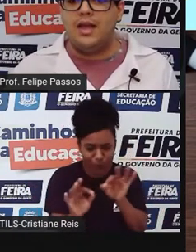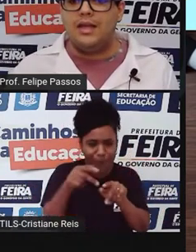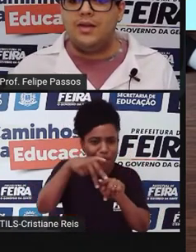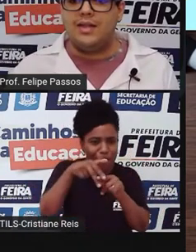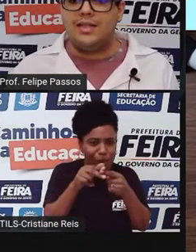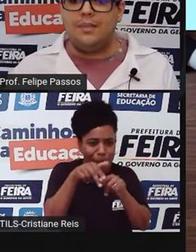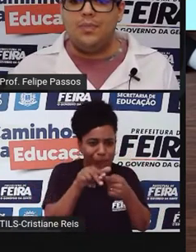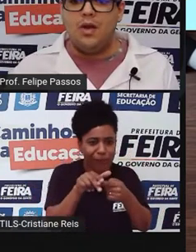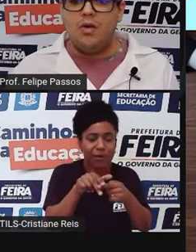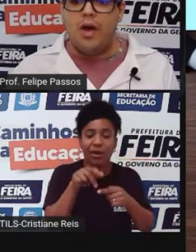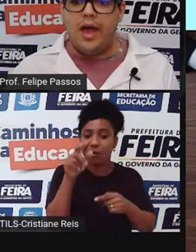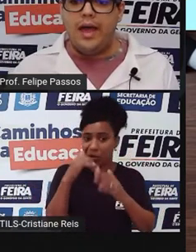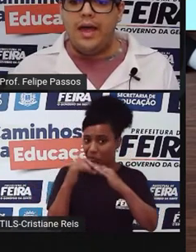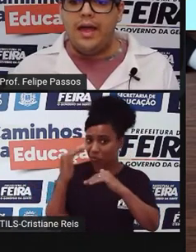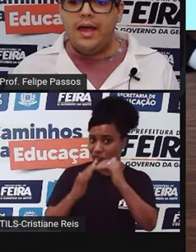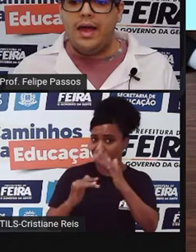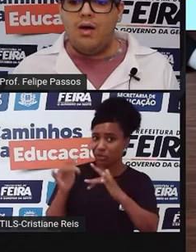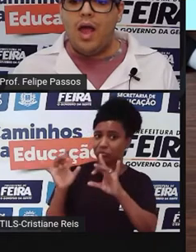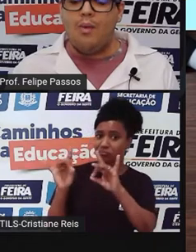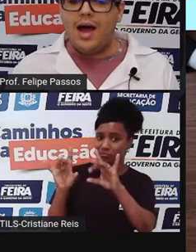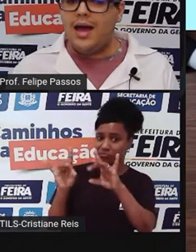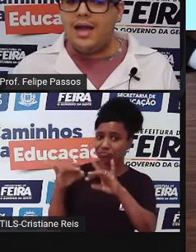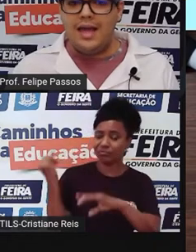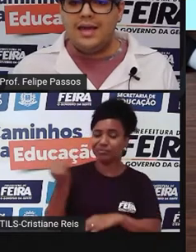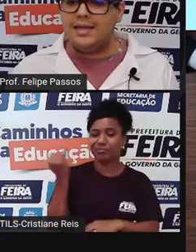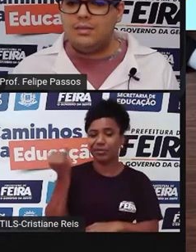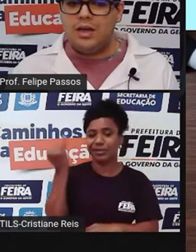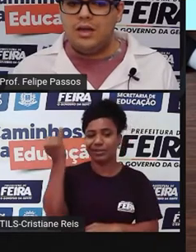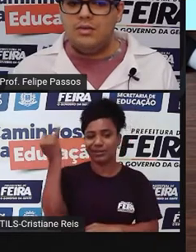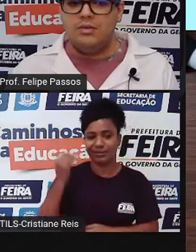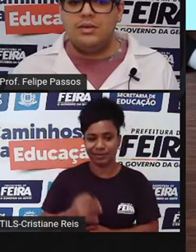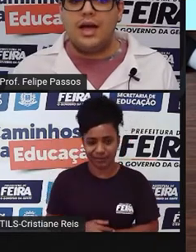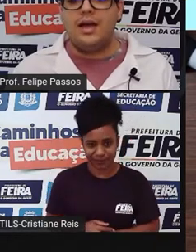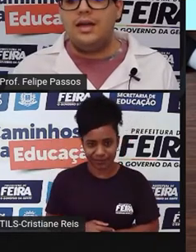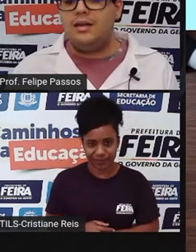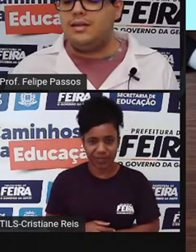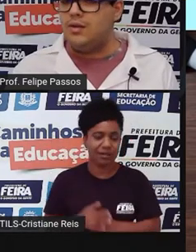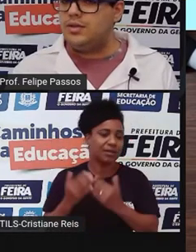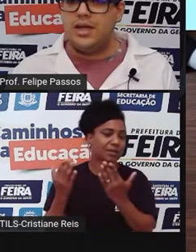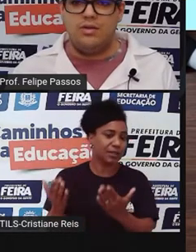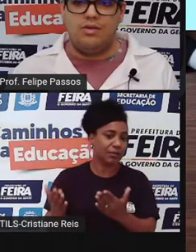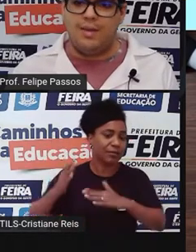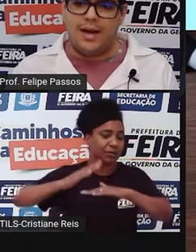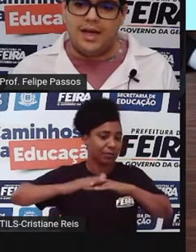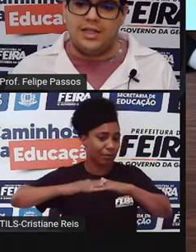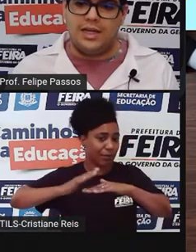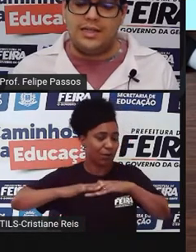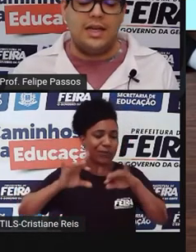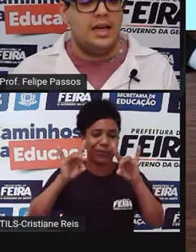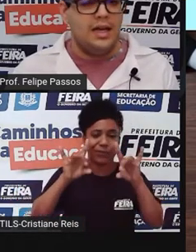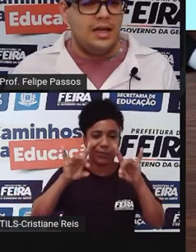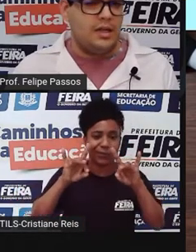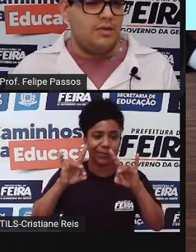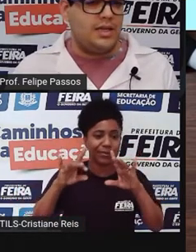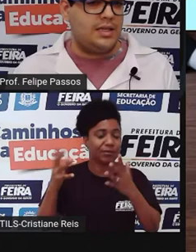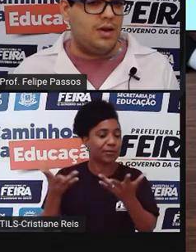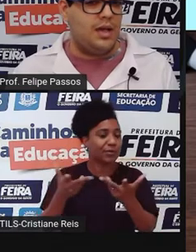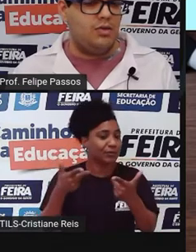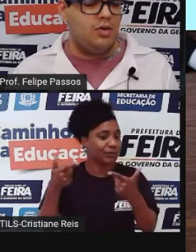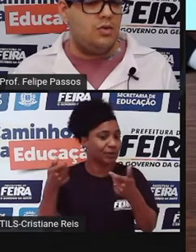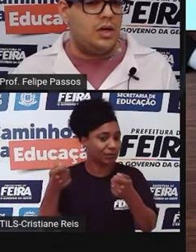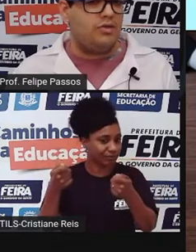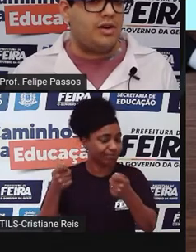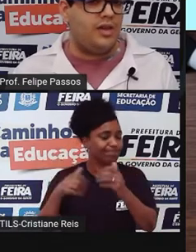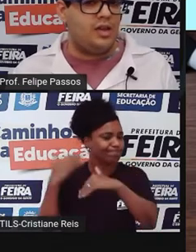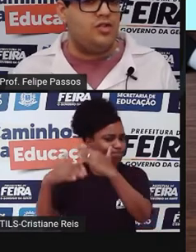mercado. Então, assim, é uma área em crescimento, tá? E tão cedo não vai parar de crescer. Então, vocês estão